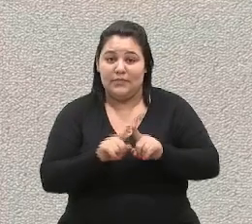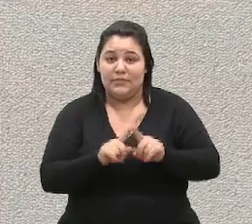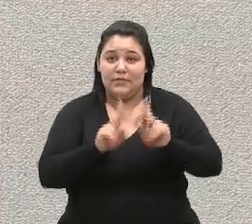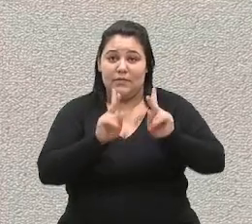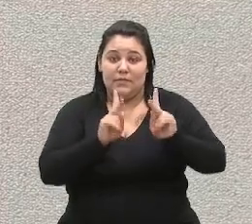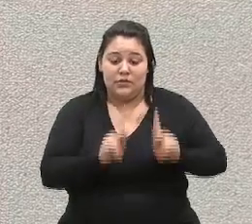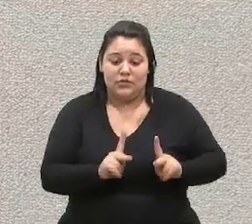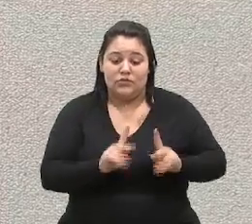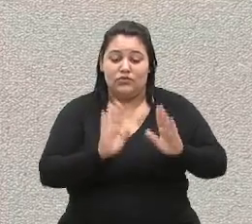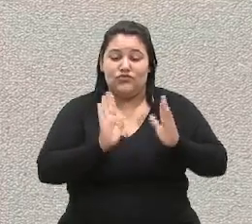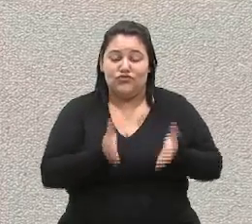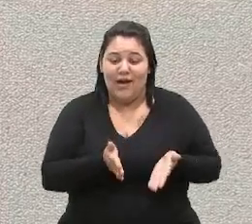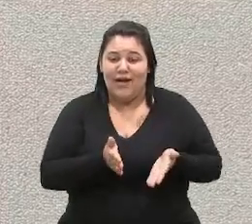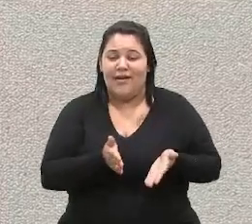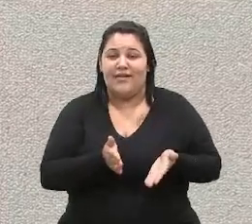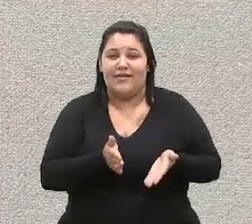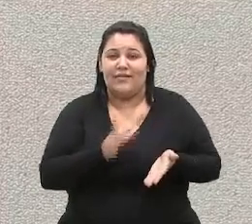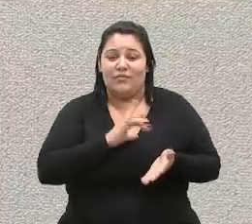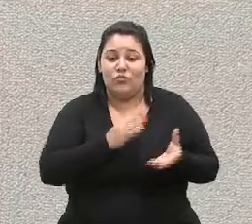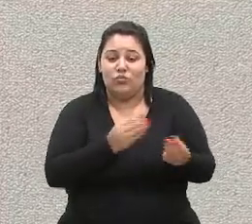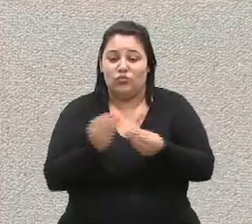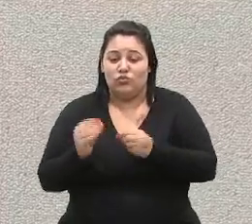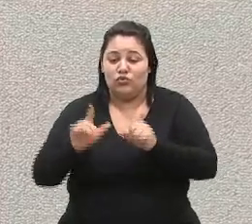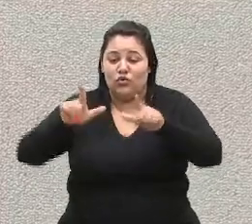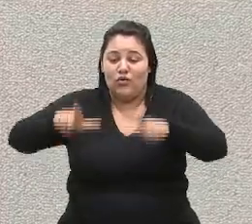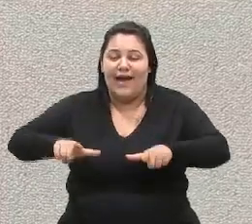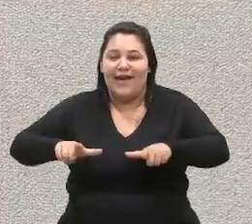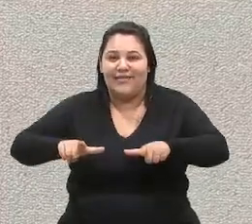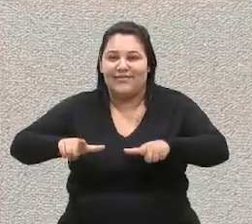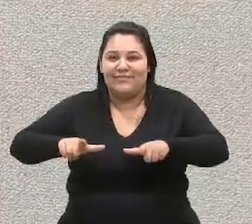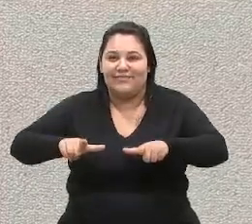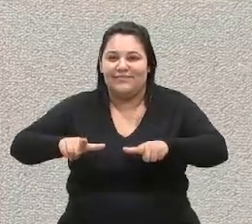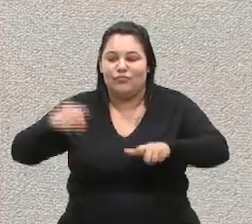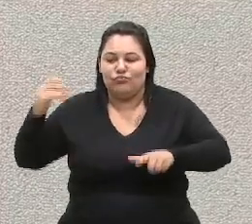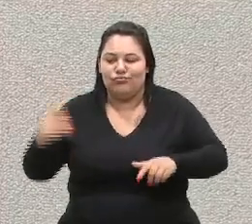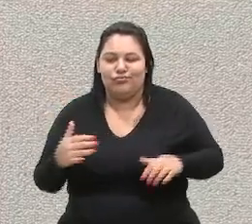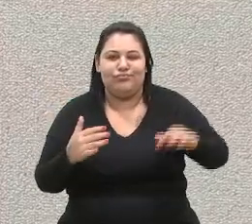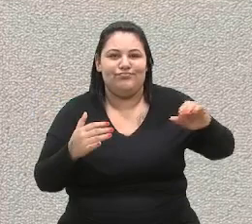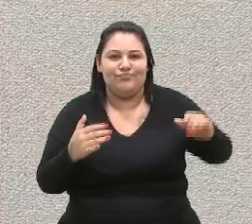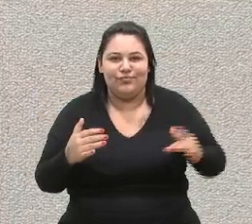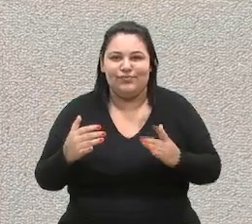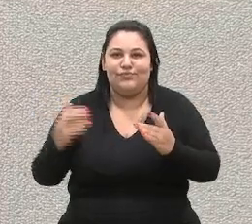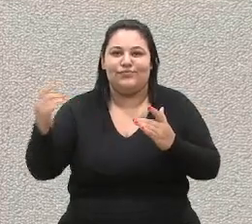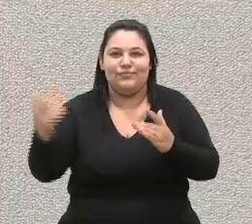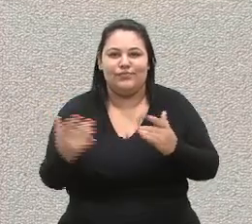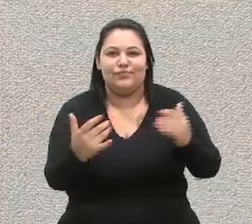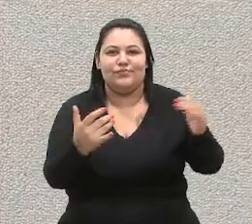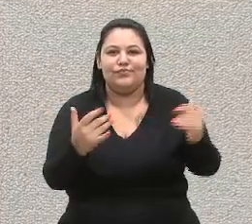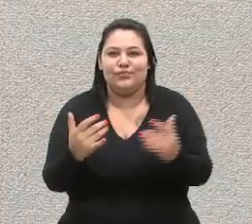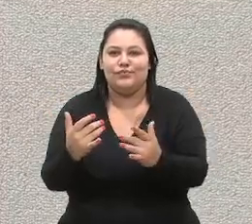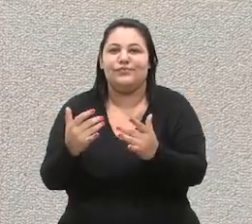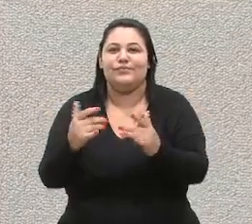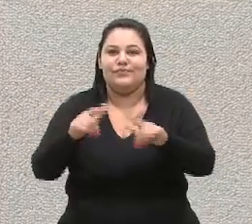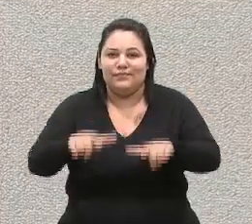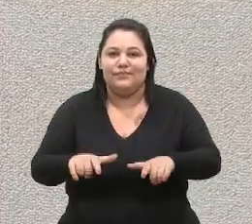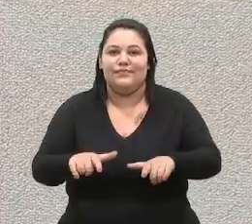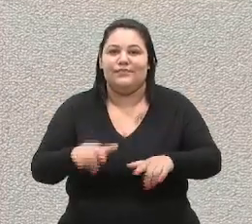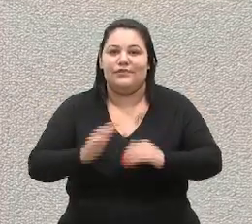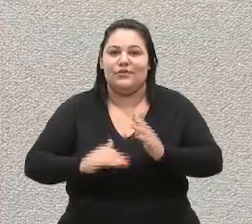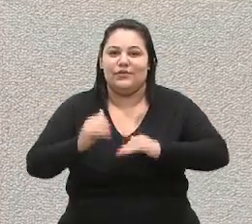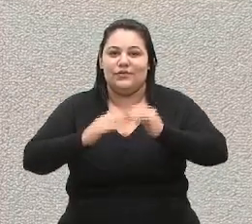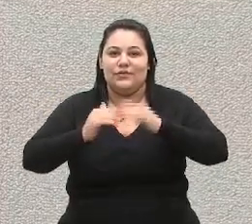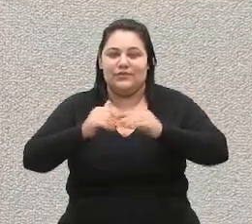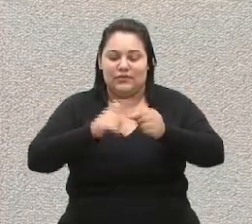de tantos e tantos lugares vieram aqui ajudar a construir hoje essa cidade tão